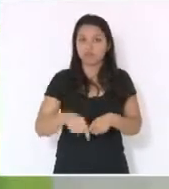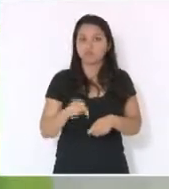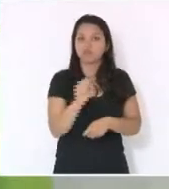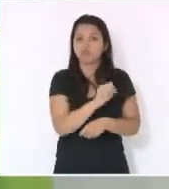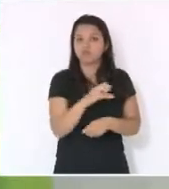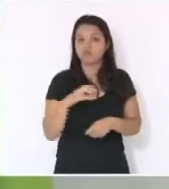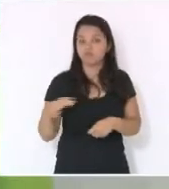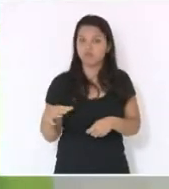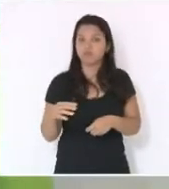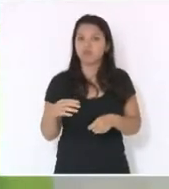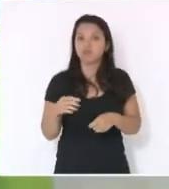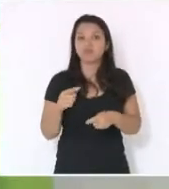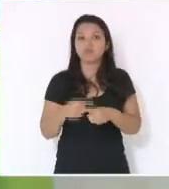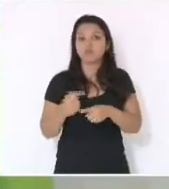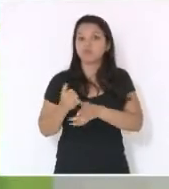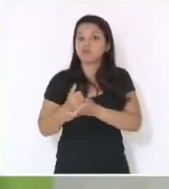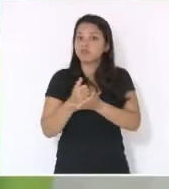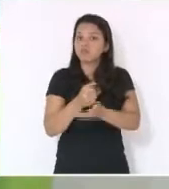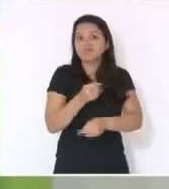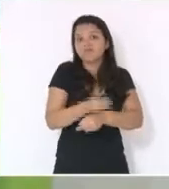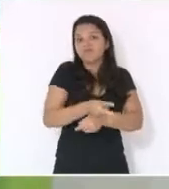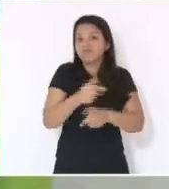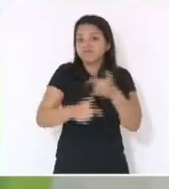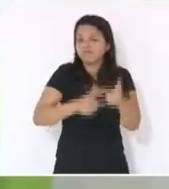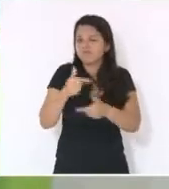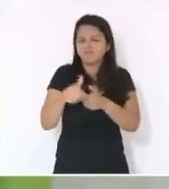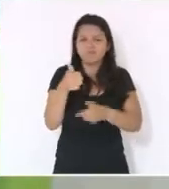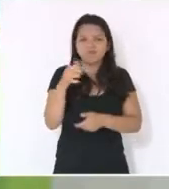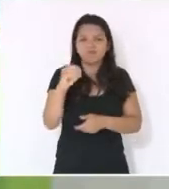empregos e é muito importante para a